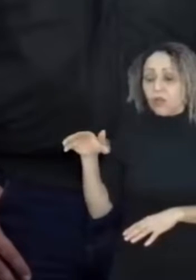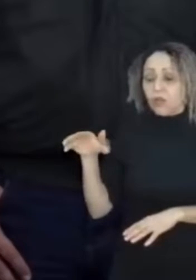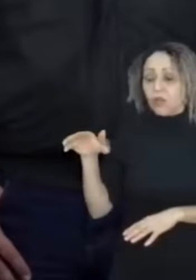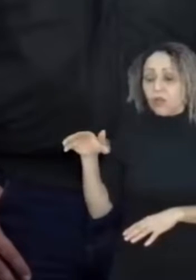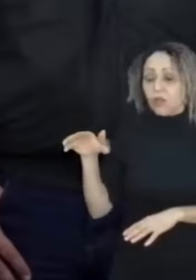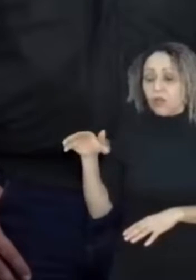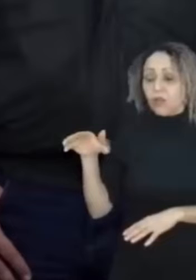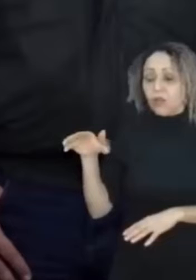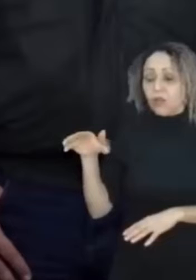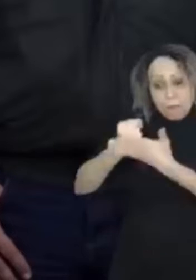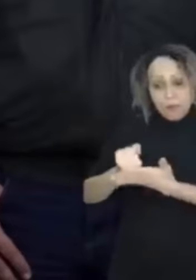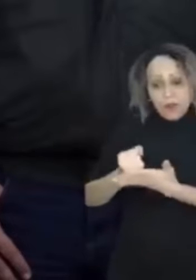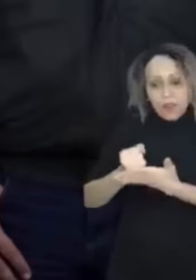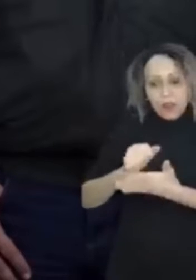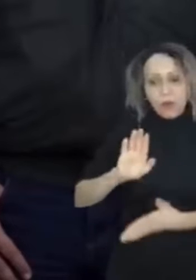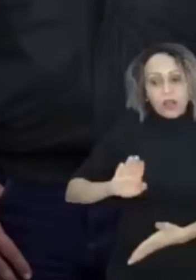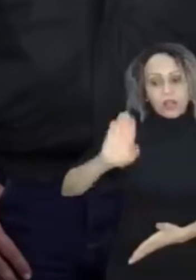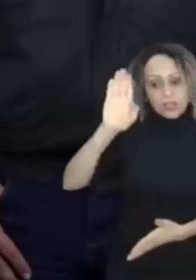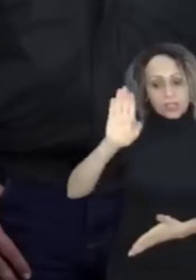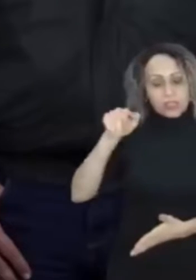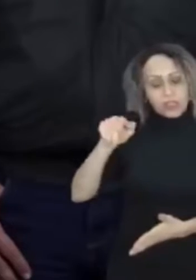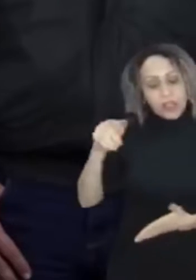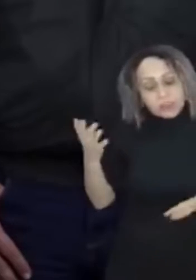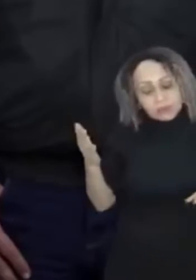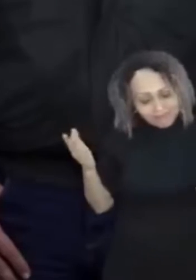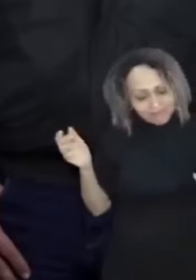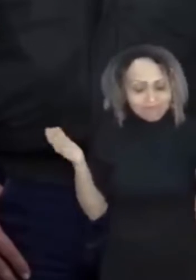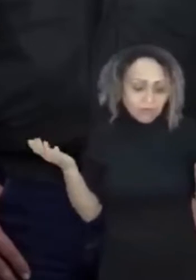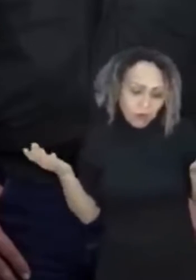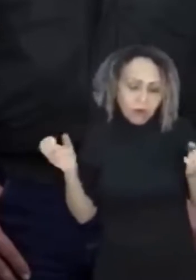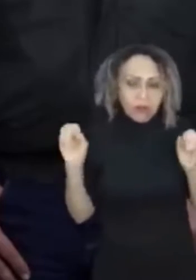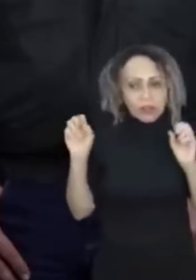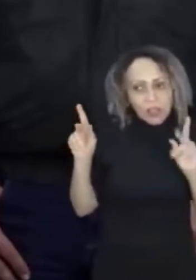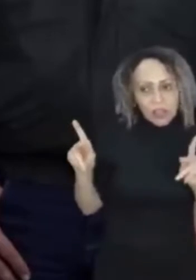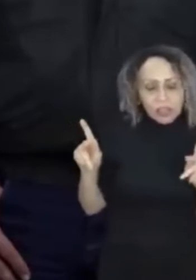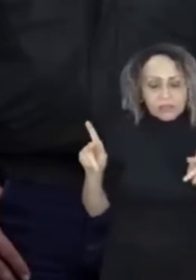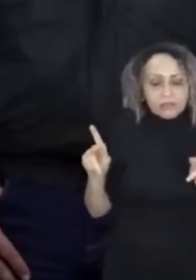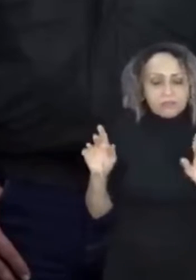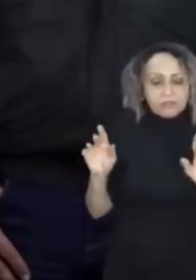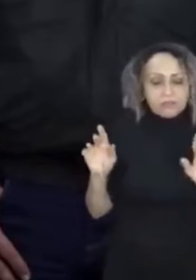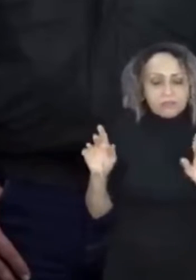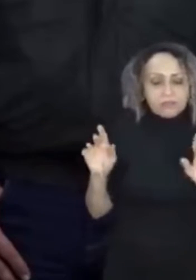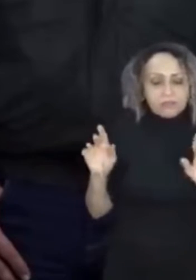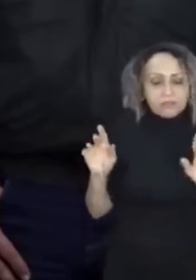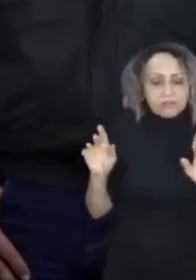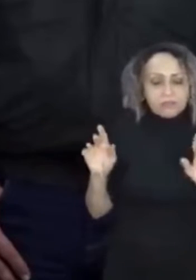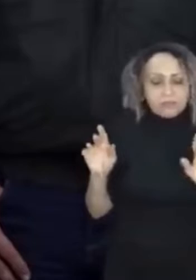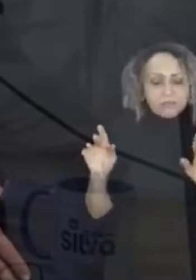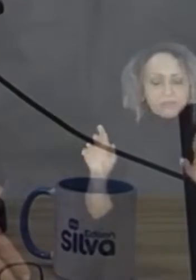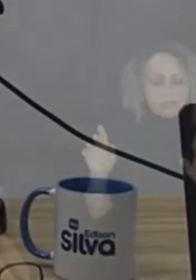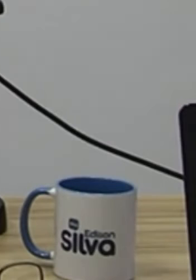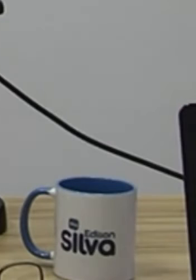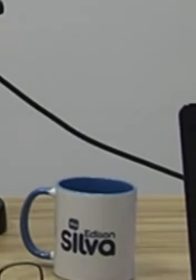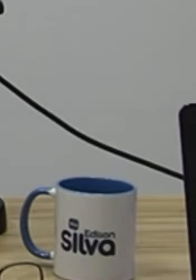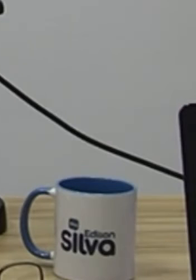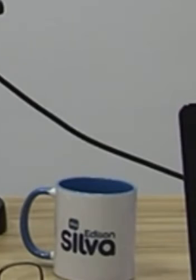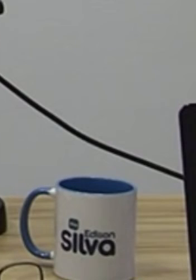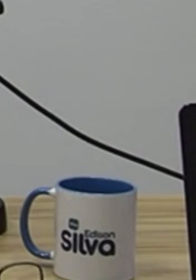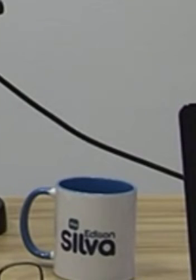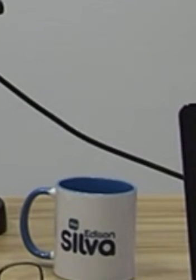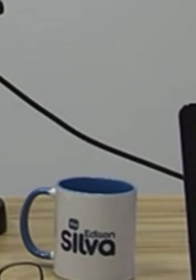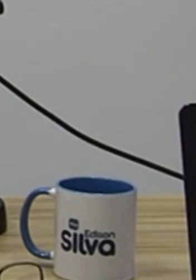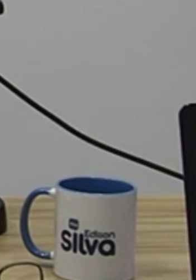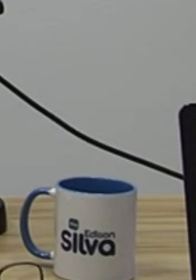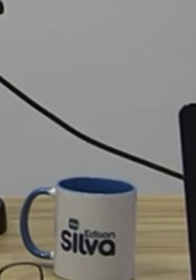vamos ganhar as eleições em São Paulo. E vamos procurar a personalidade, vamos procurar a sociedade. Bom,